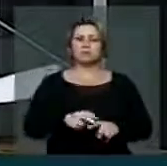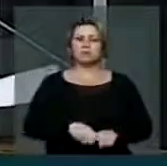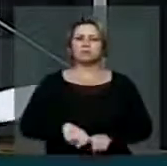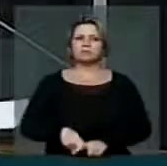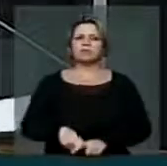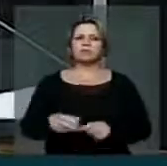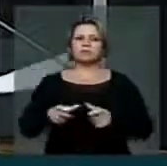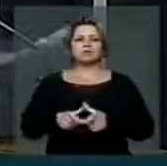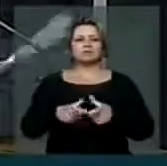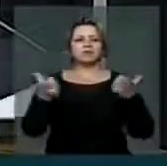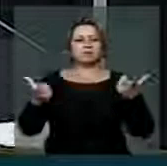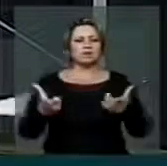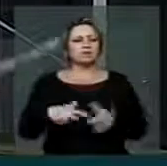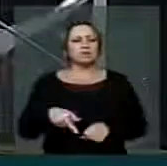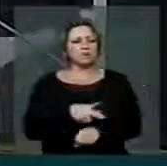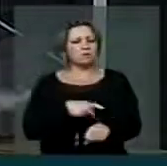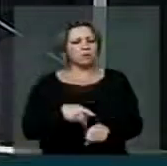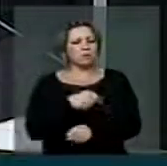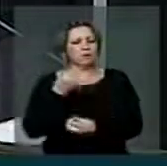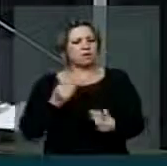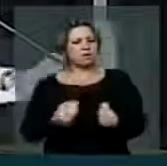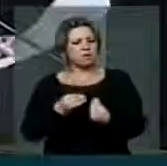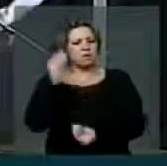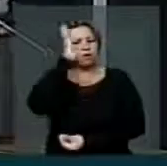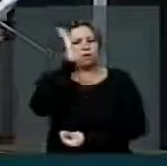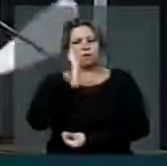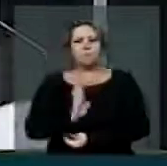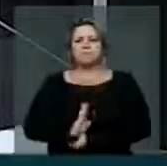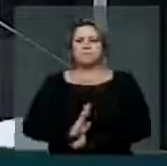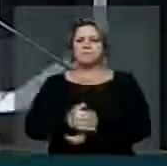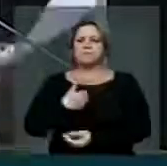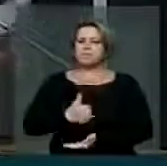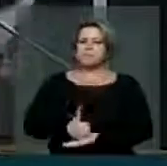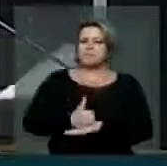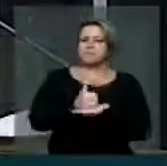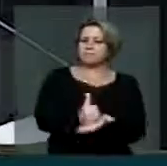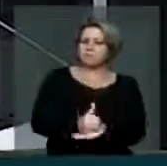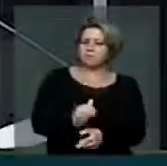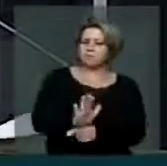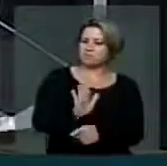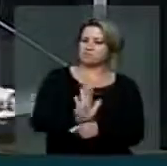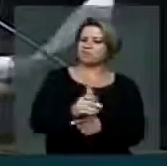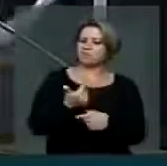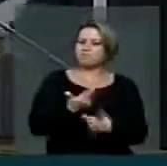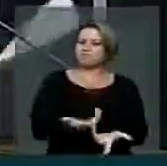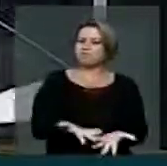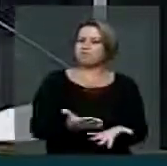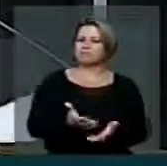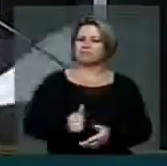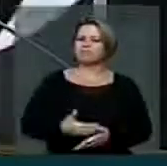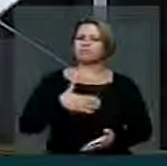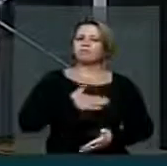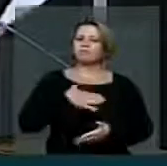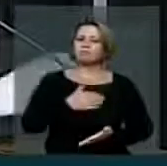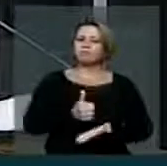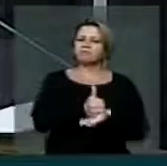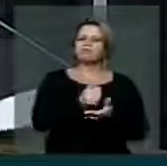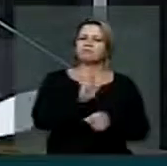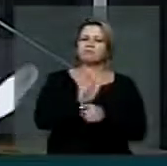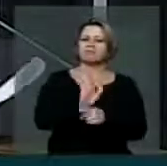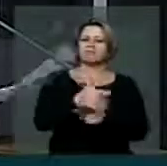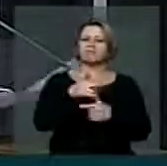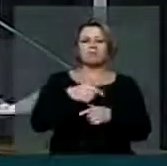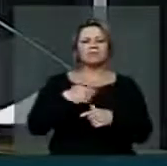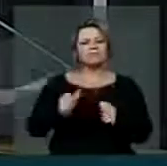nos espantar um país como o Brasil, solidário, generoso, companheiro, que partilha